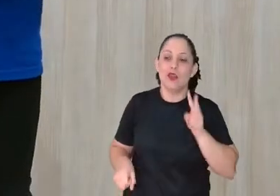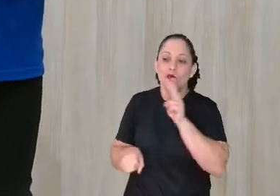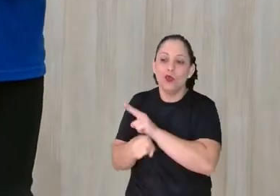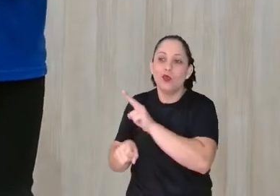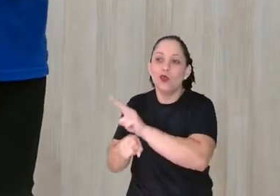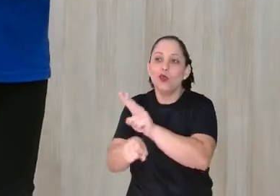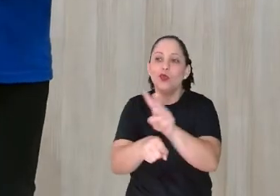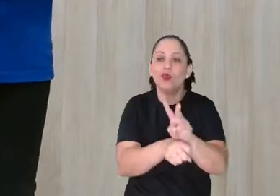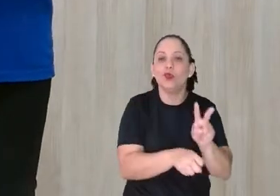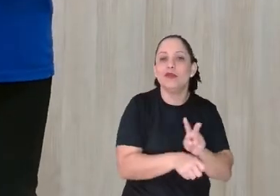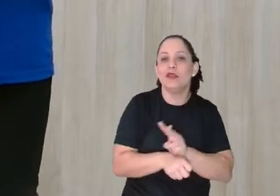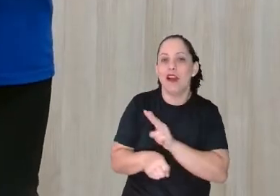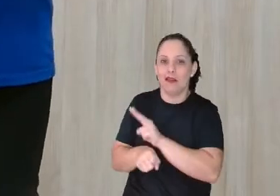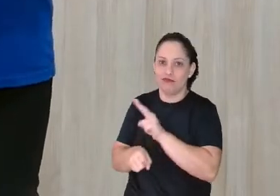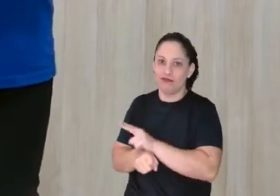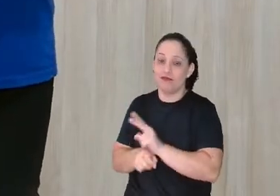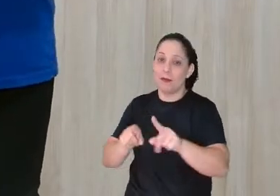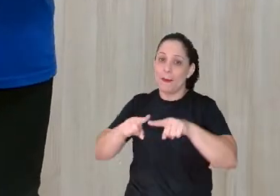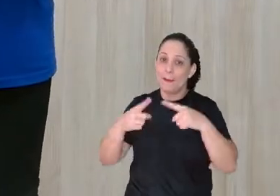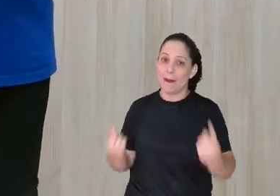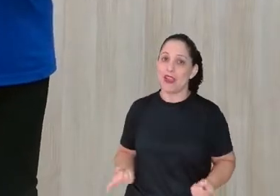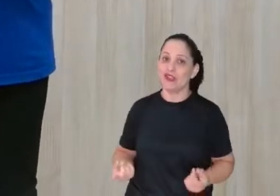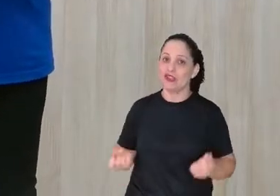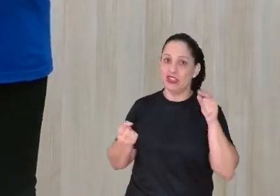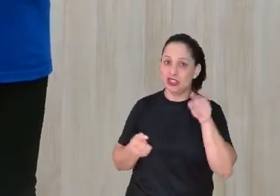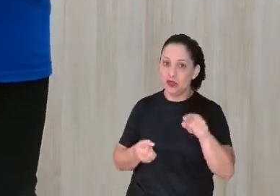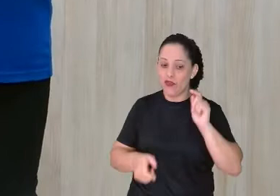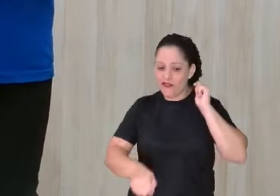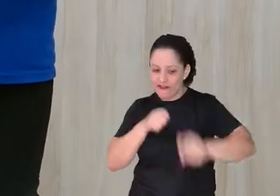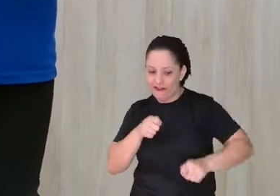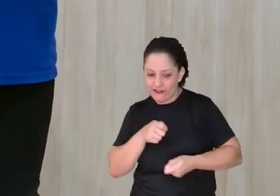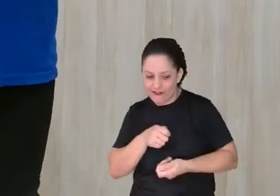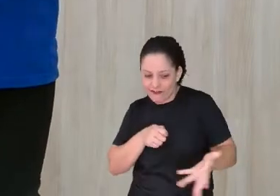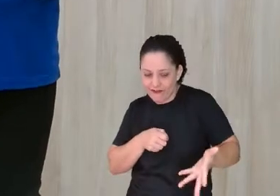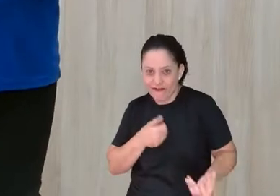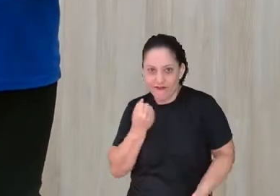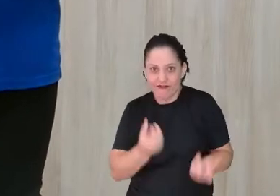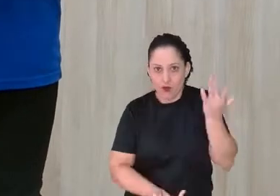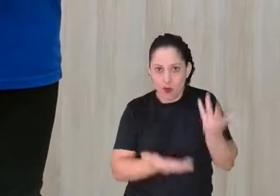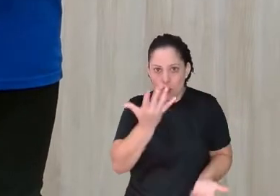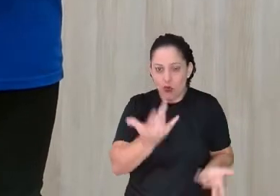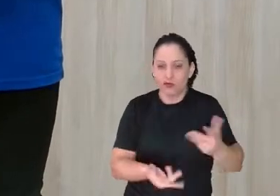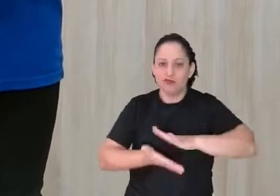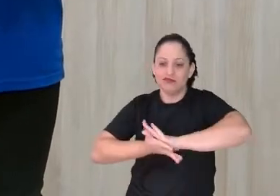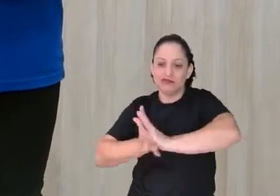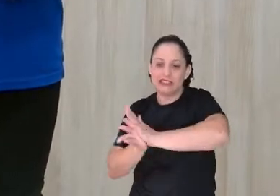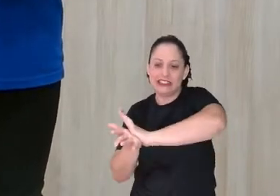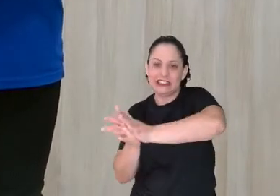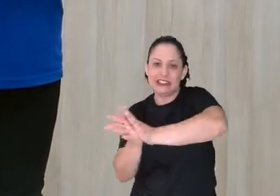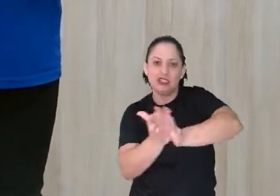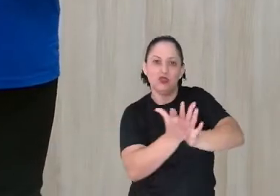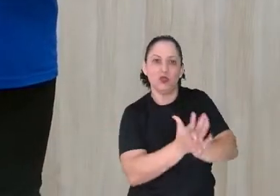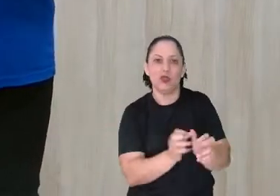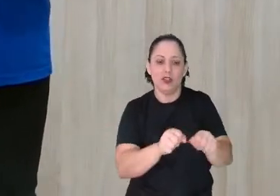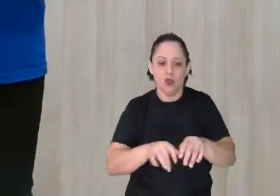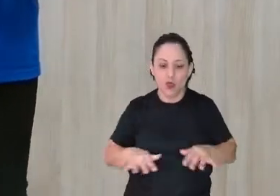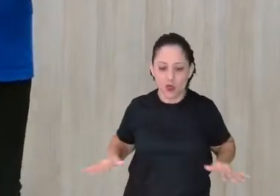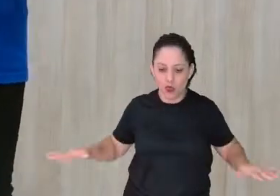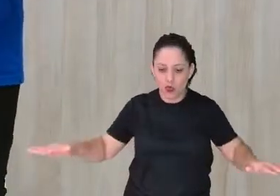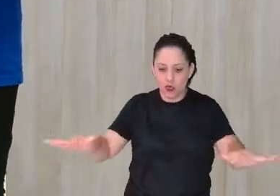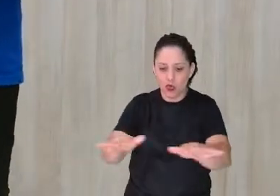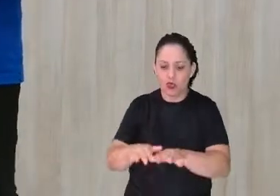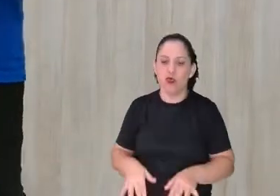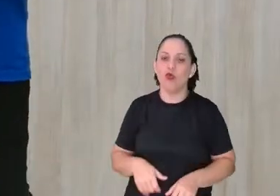de alguns animais, mas à medida que está fazendo isso, está destruindo uma grande quantidade, né, que eu acredito que vocês devem